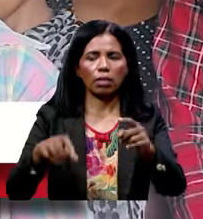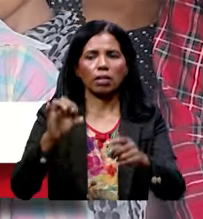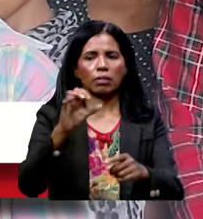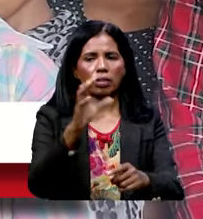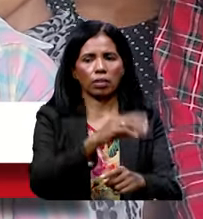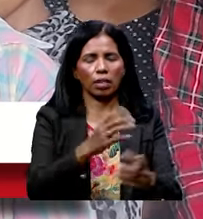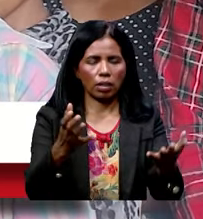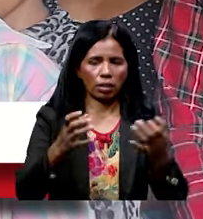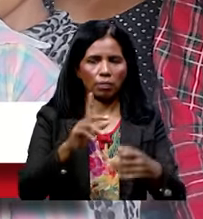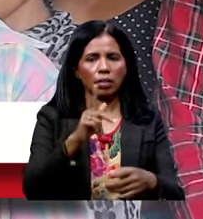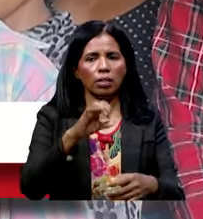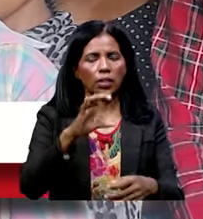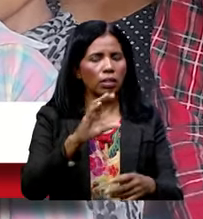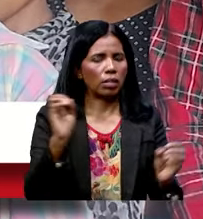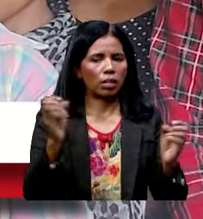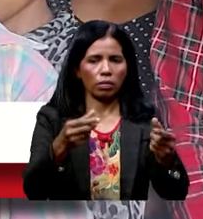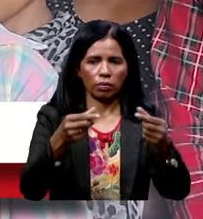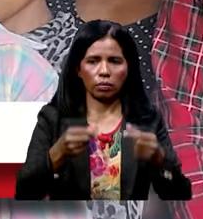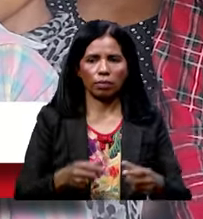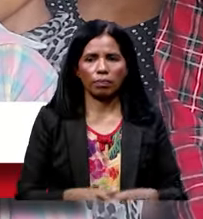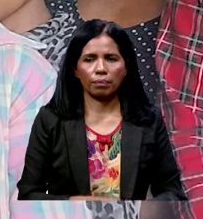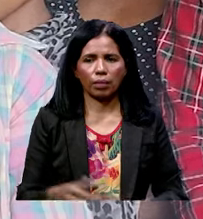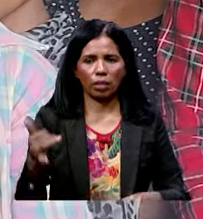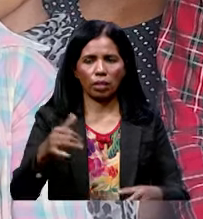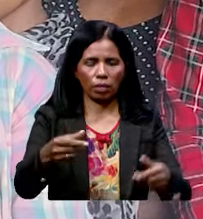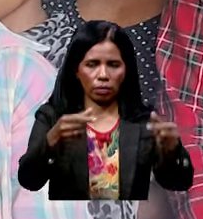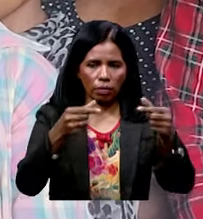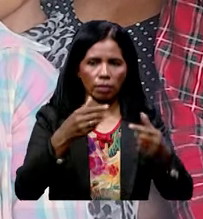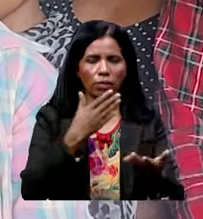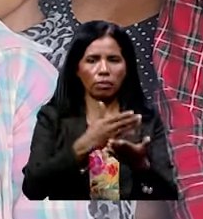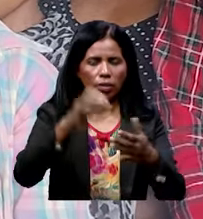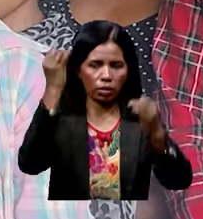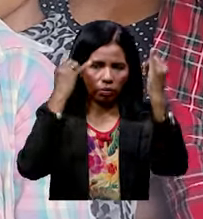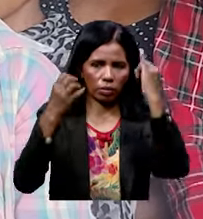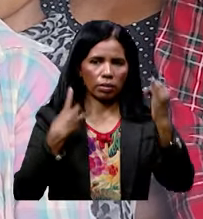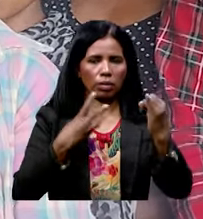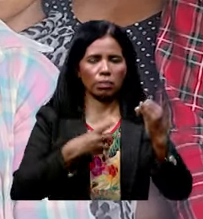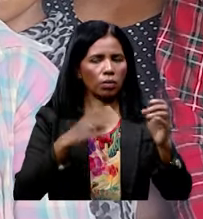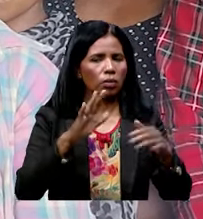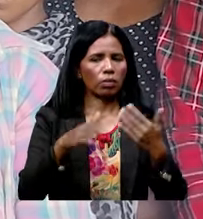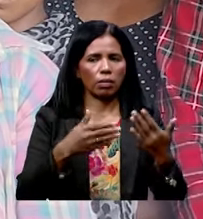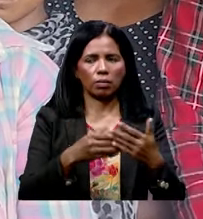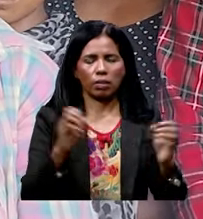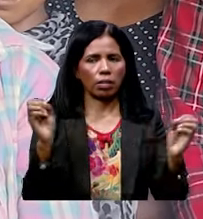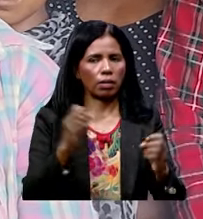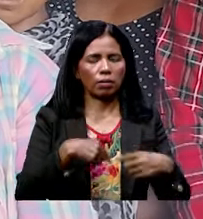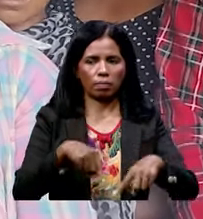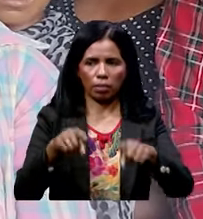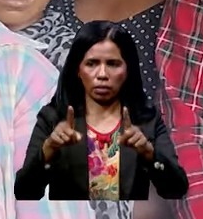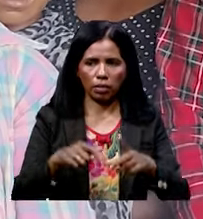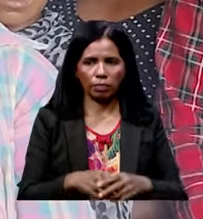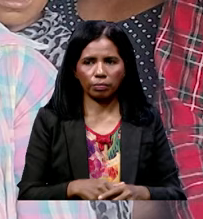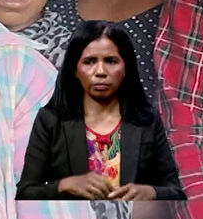karaba kelikai ni la foida. Se sira be fo sosialisasi ba ami kari ka ami to rejeita ami lava. Se